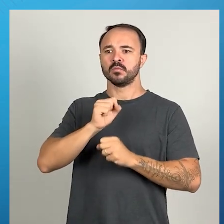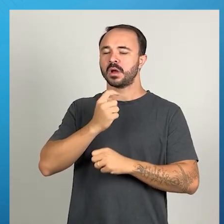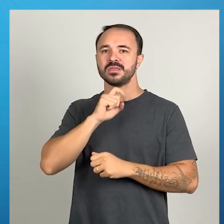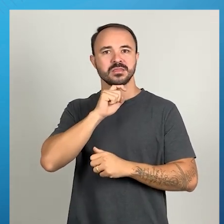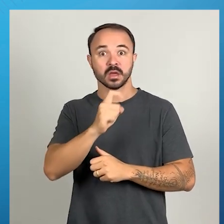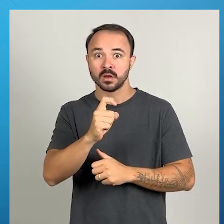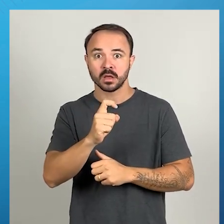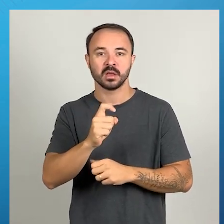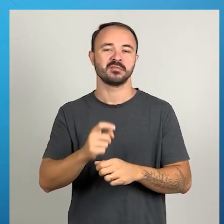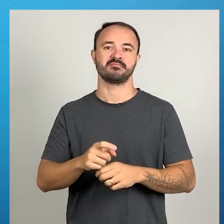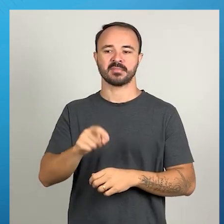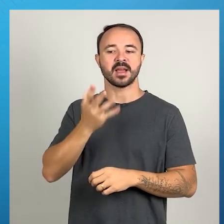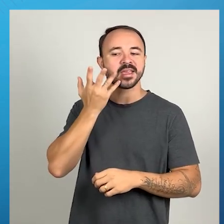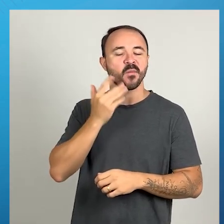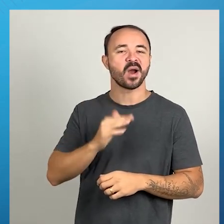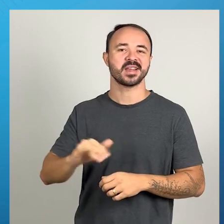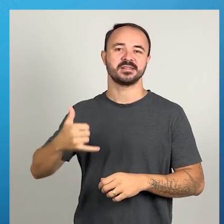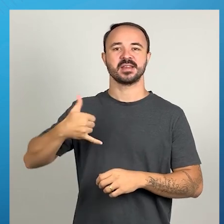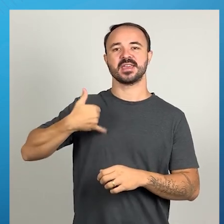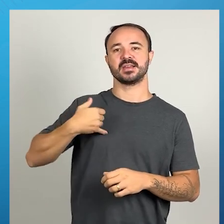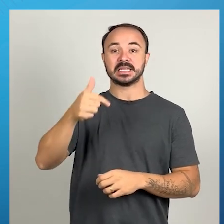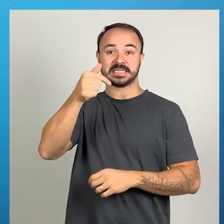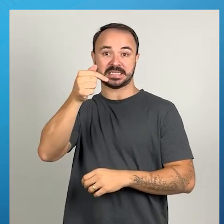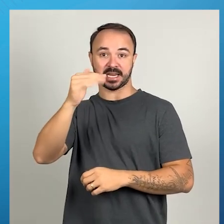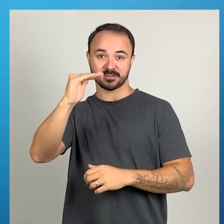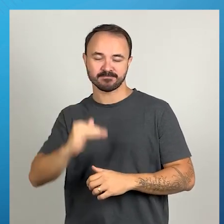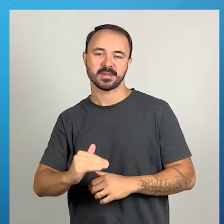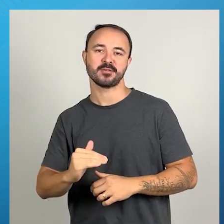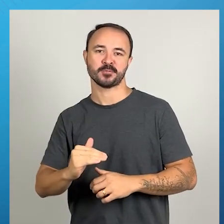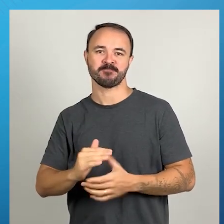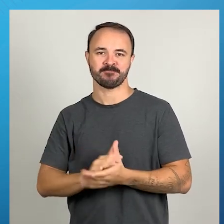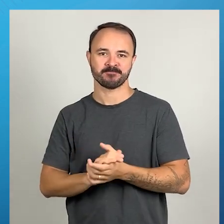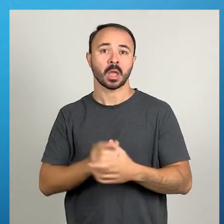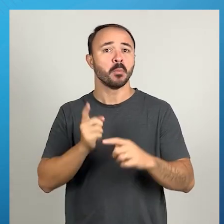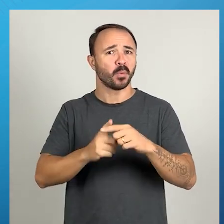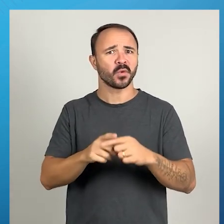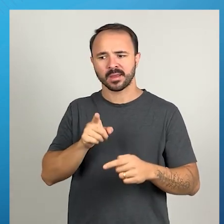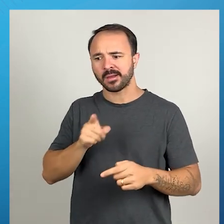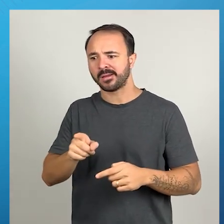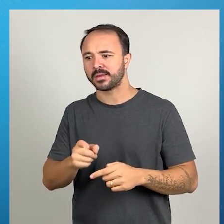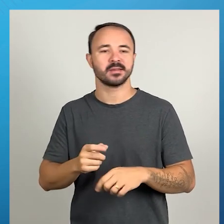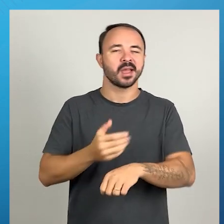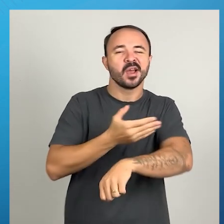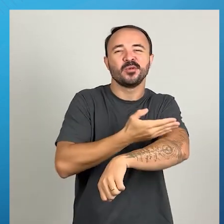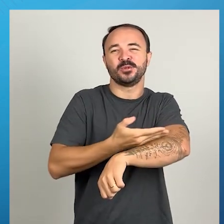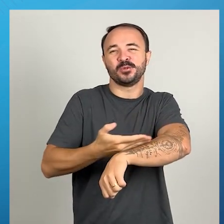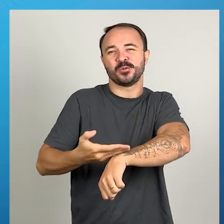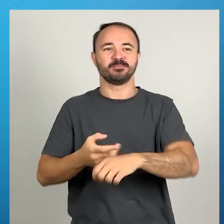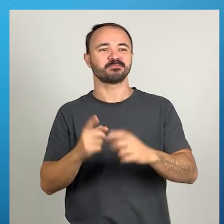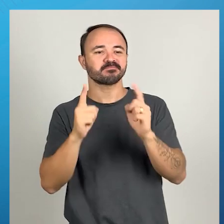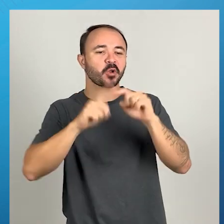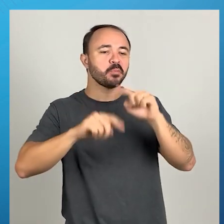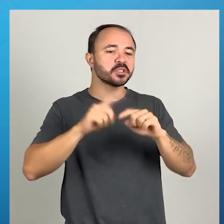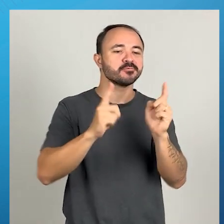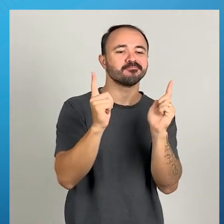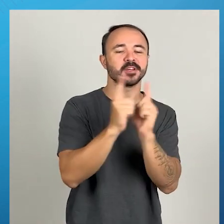Ou seja, essas crianças elas têm uma probabilidade maior, né, devido ao hábito de colocar pequenas peças e objetos na boca. Então,